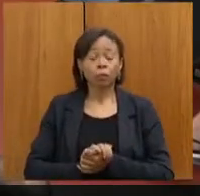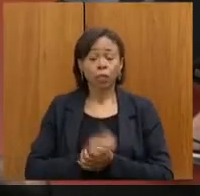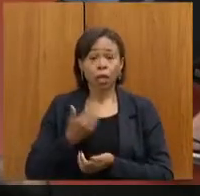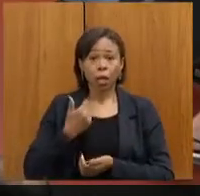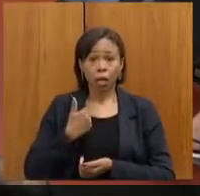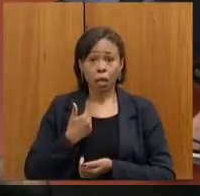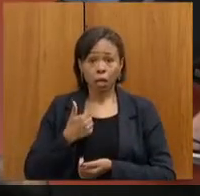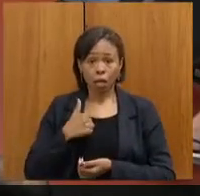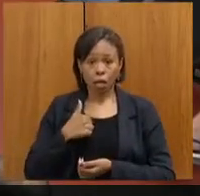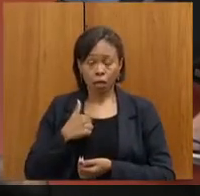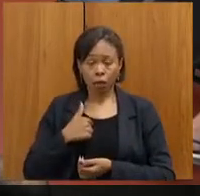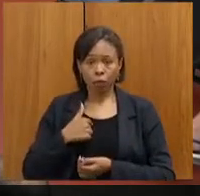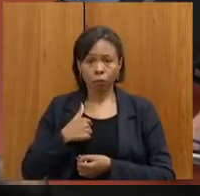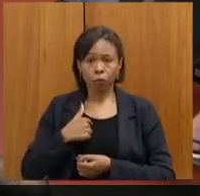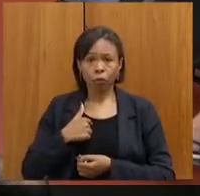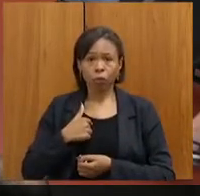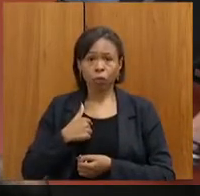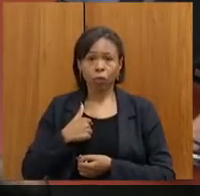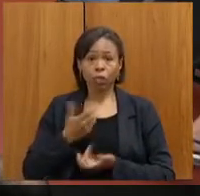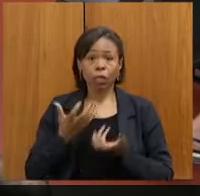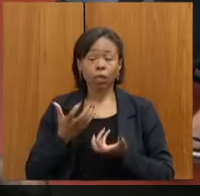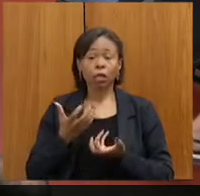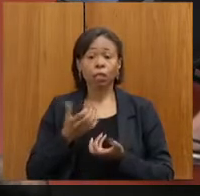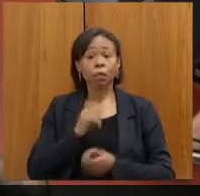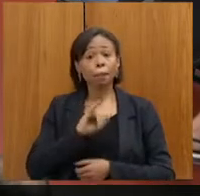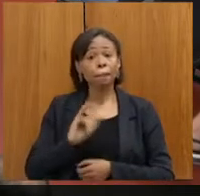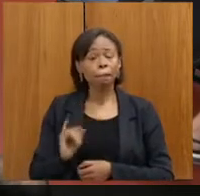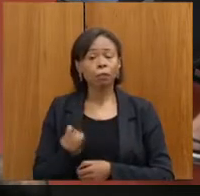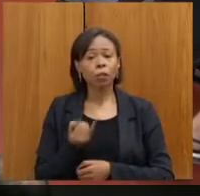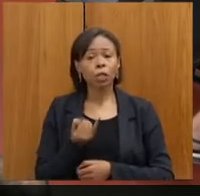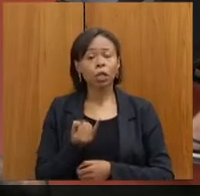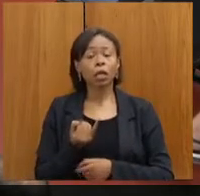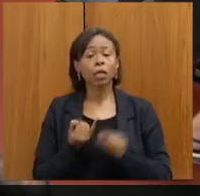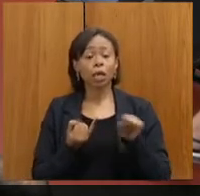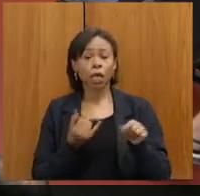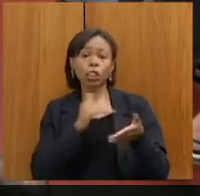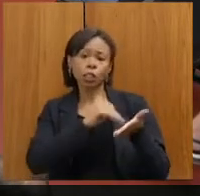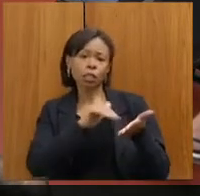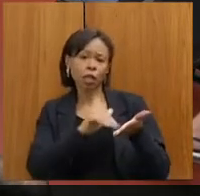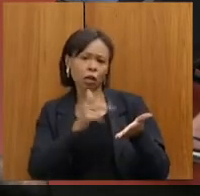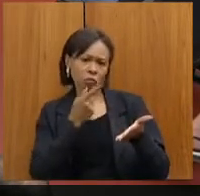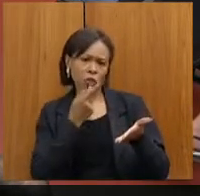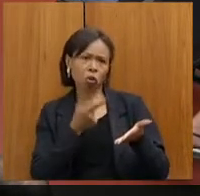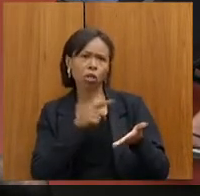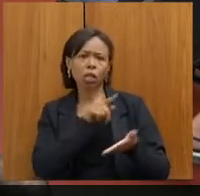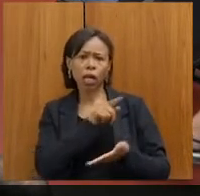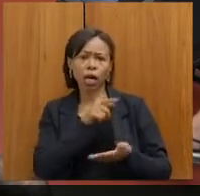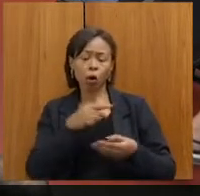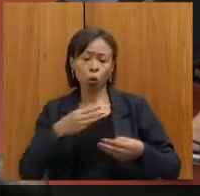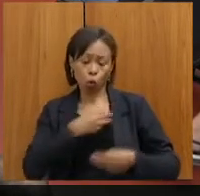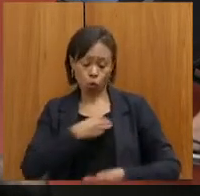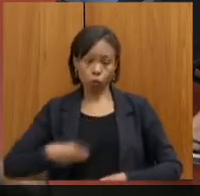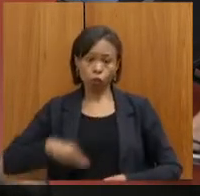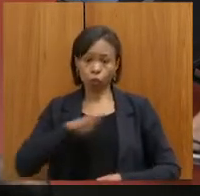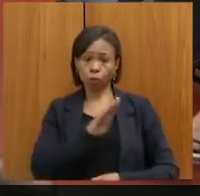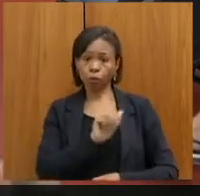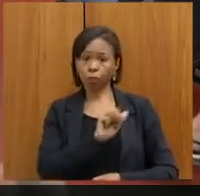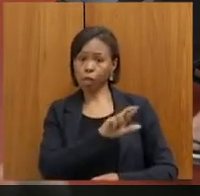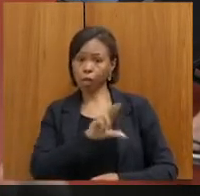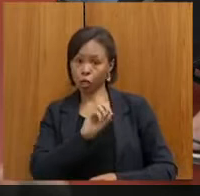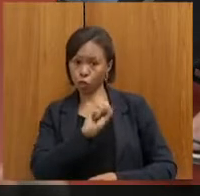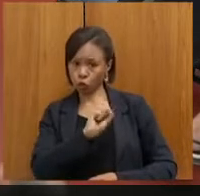encaminhamento era que a gente pudesse aproveitar dessa manifestação do secretário quando ele afirma que o ministro Barroso a gente sabe que deu